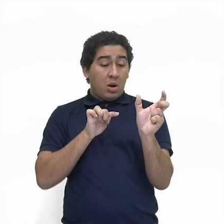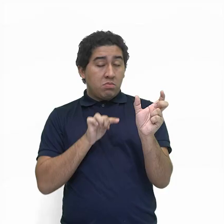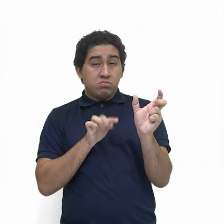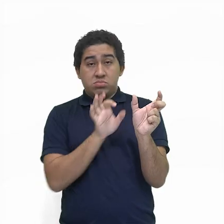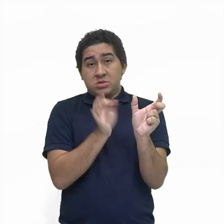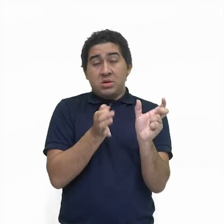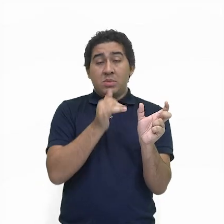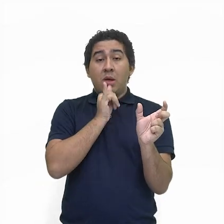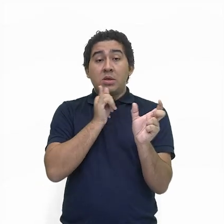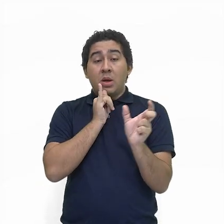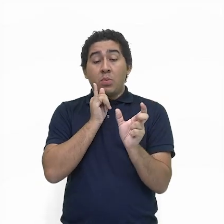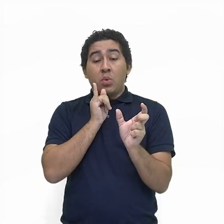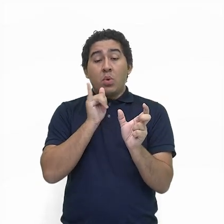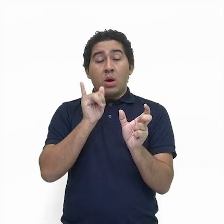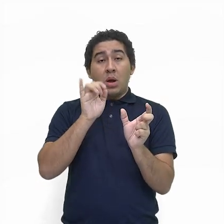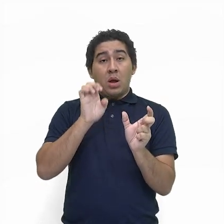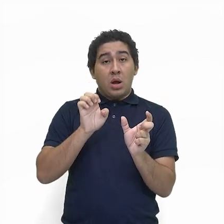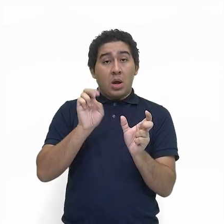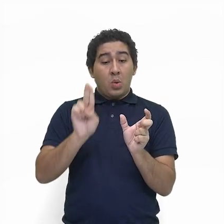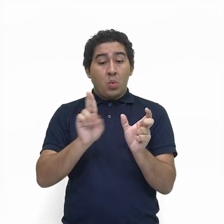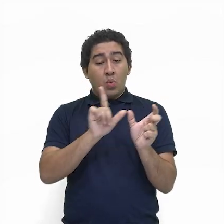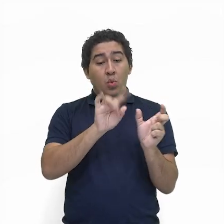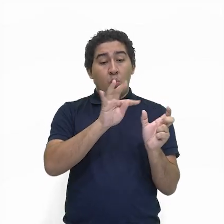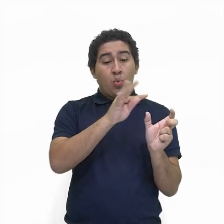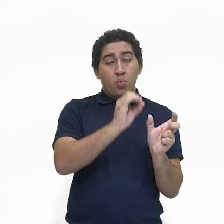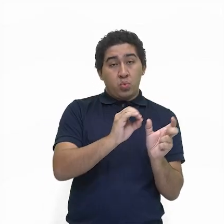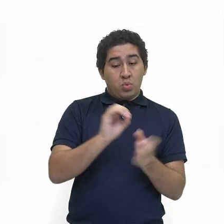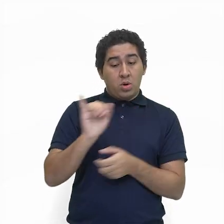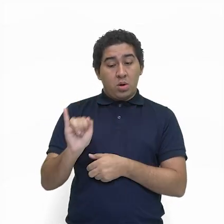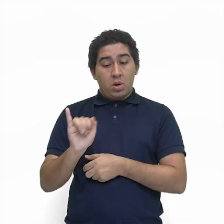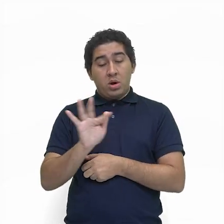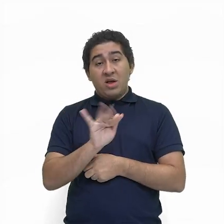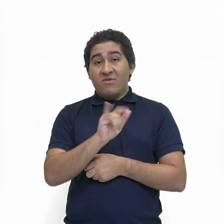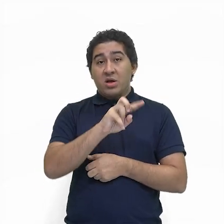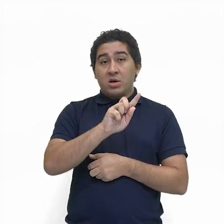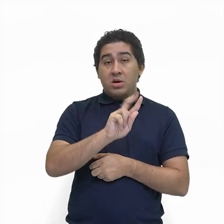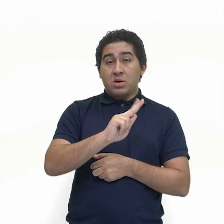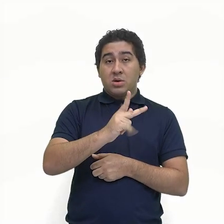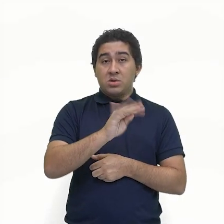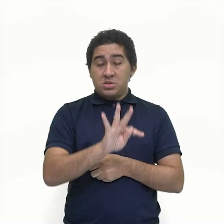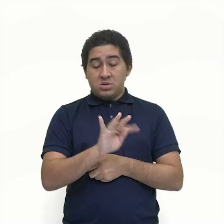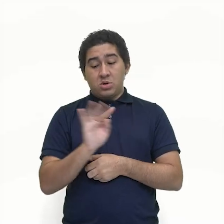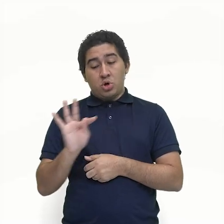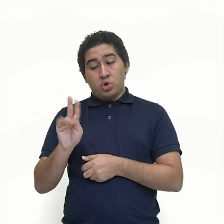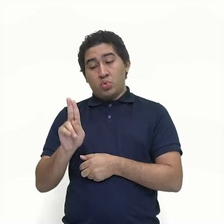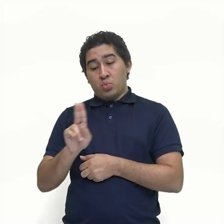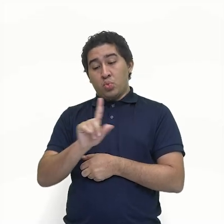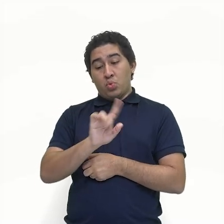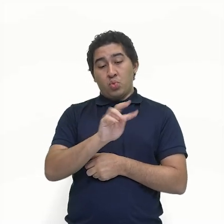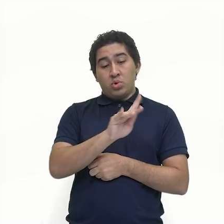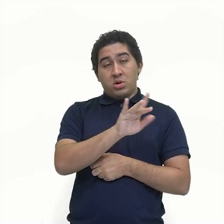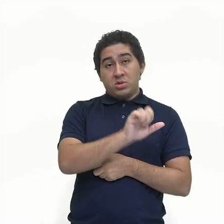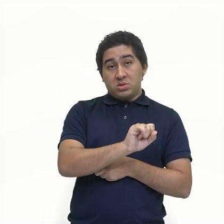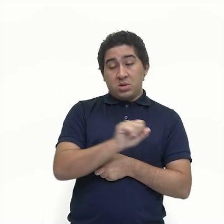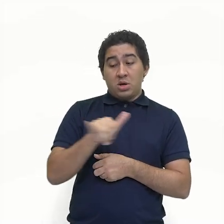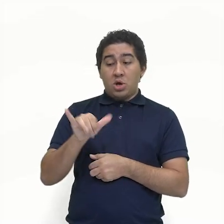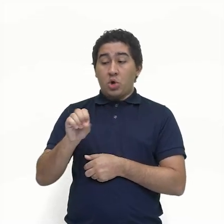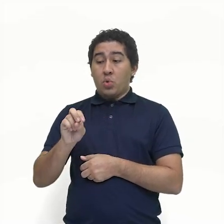quiser falar assim, ó, eu luto, I fight. Tu lutas, you